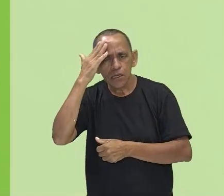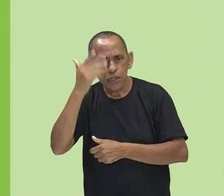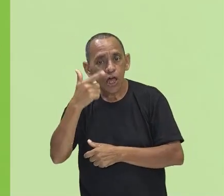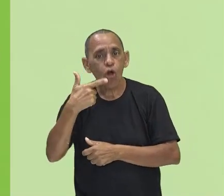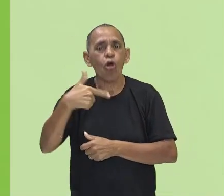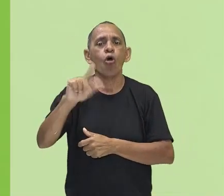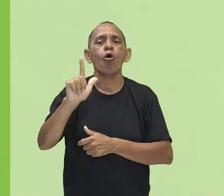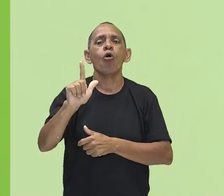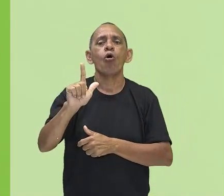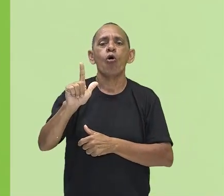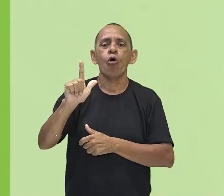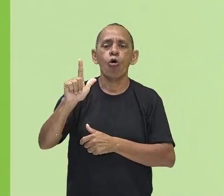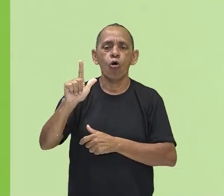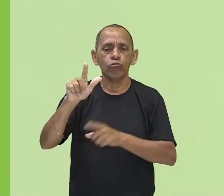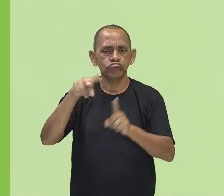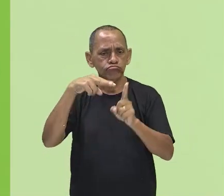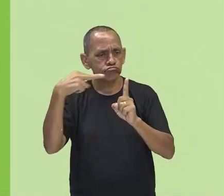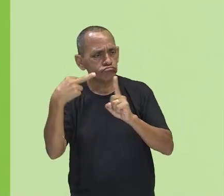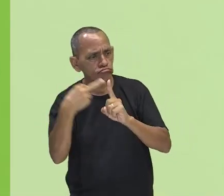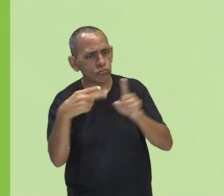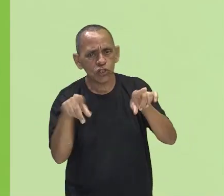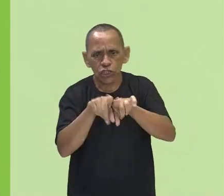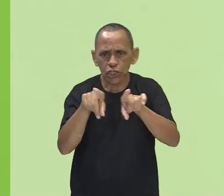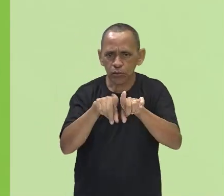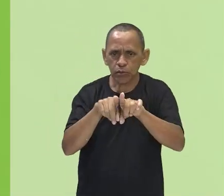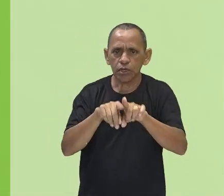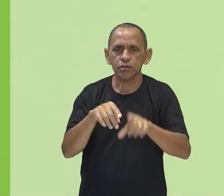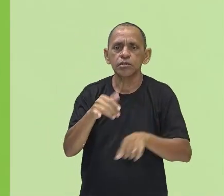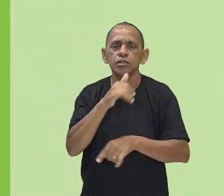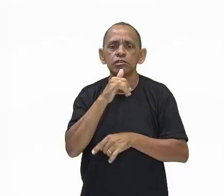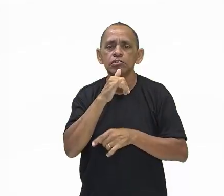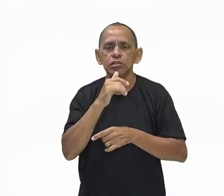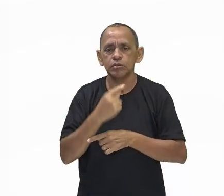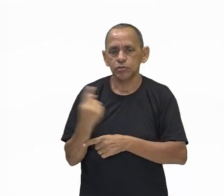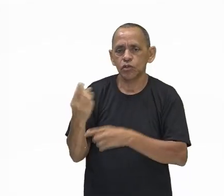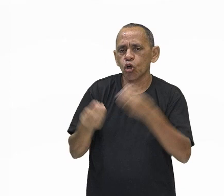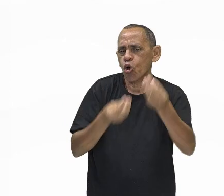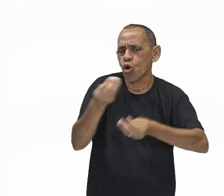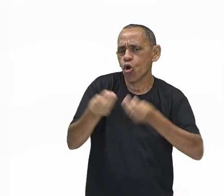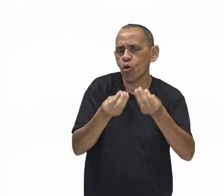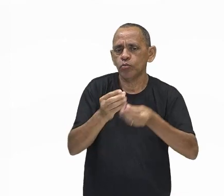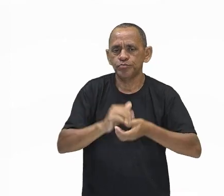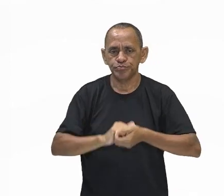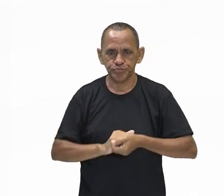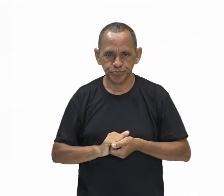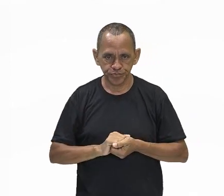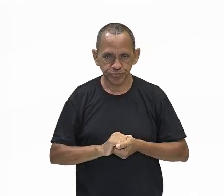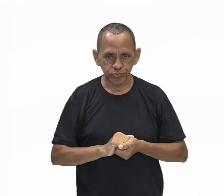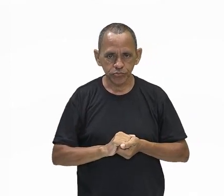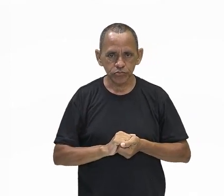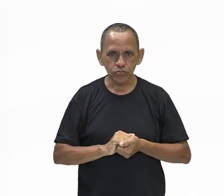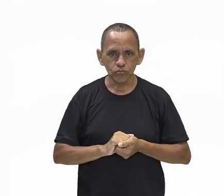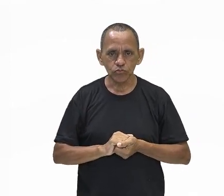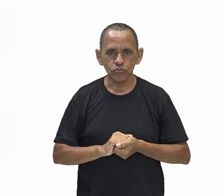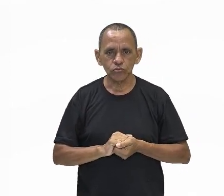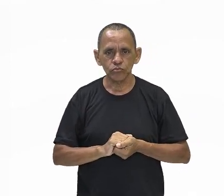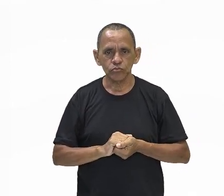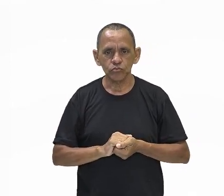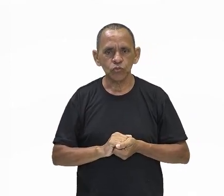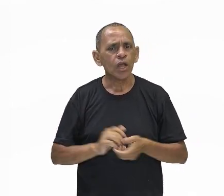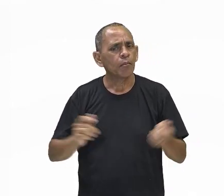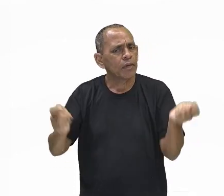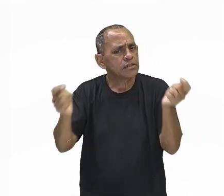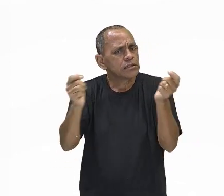presente. Mas vamos a um exemplo para calcular a potência focal de uma lente, olha só. A potência focal aí. Ó.